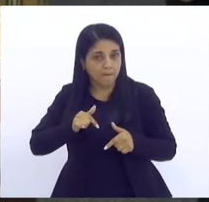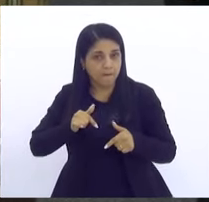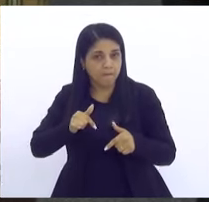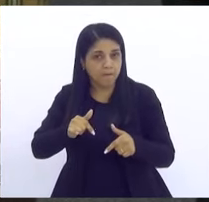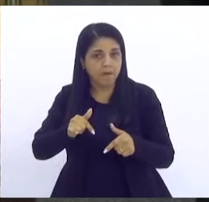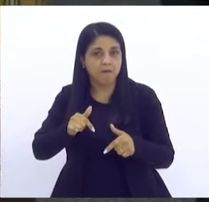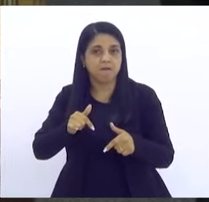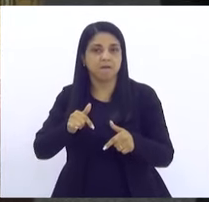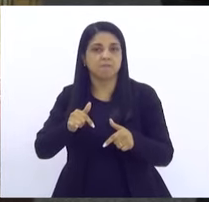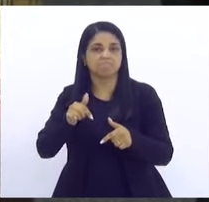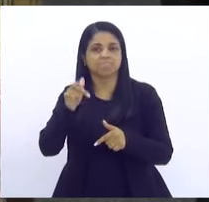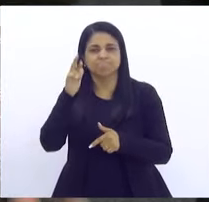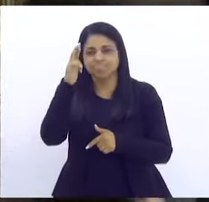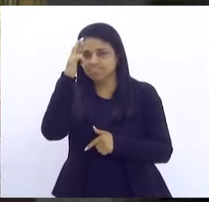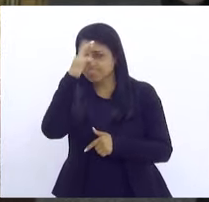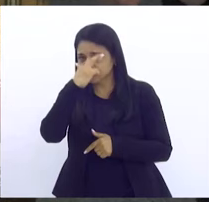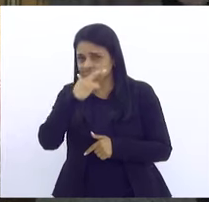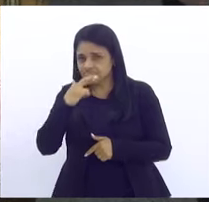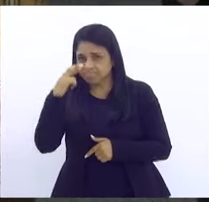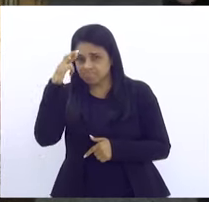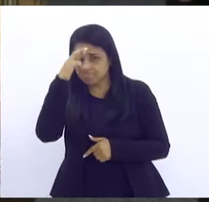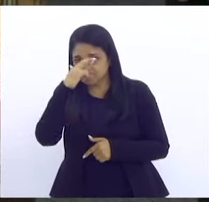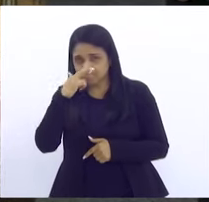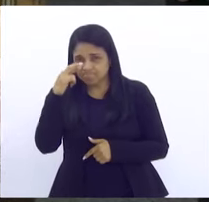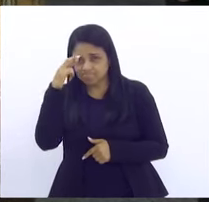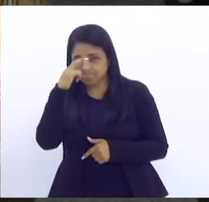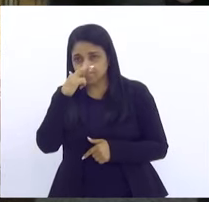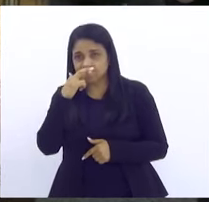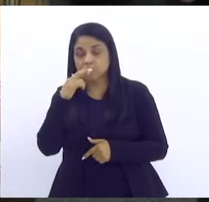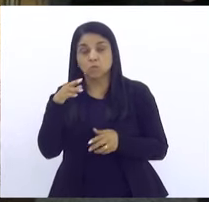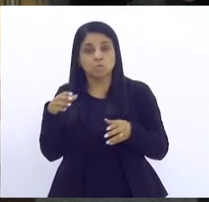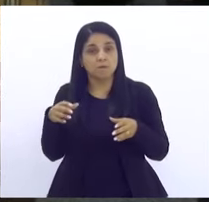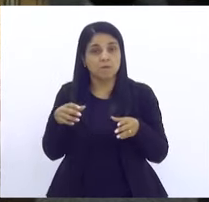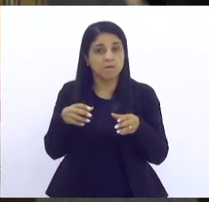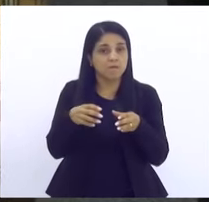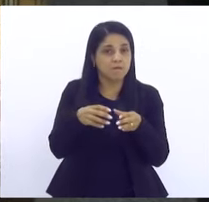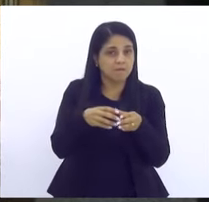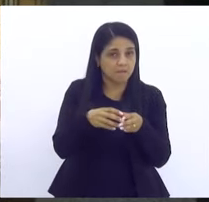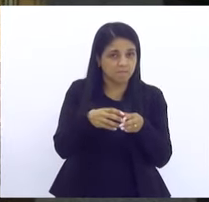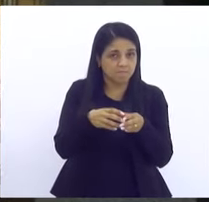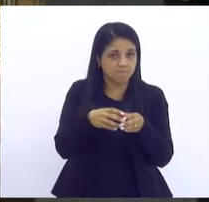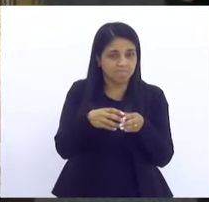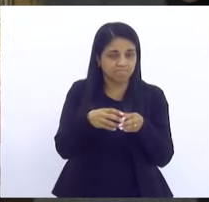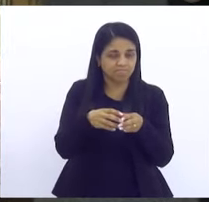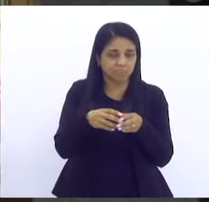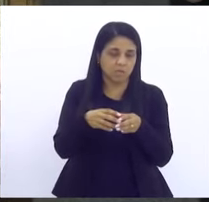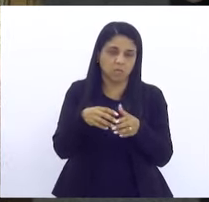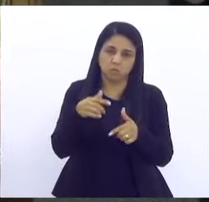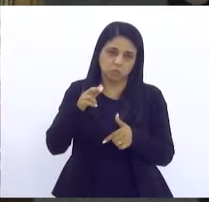trabalhos investigativos, seguramente com uma equipe, porque ninguém trabalha